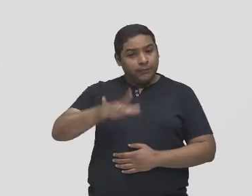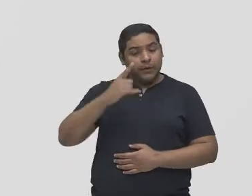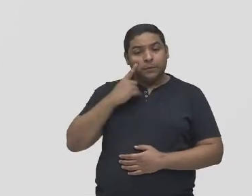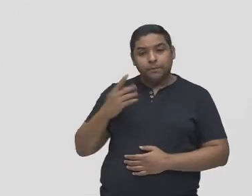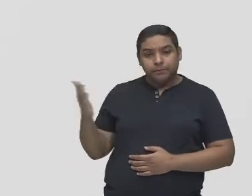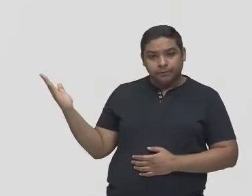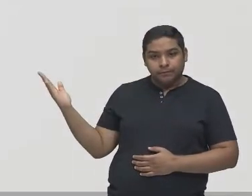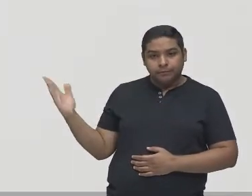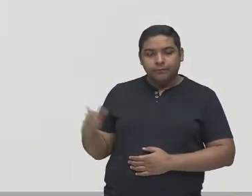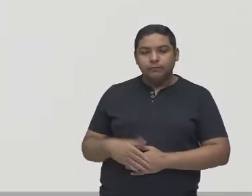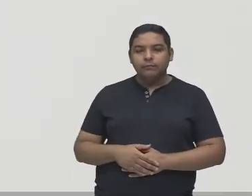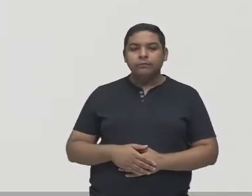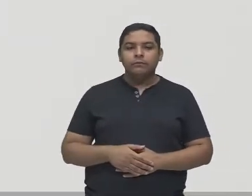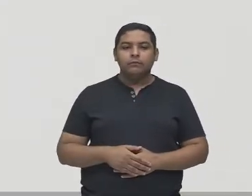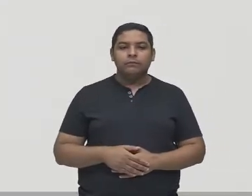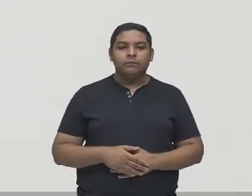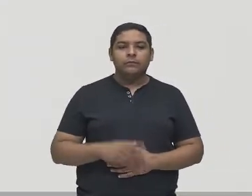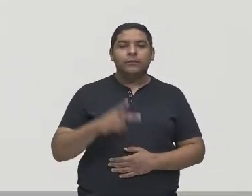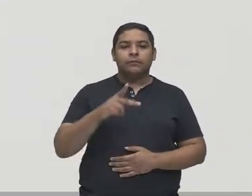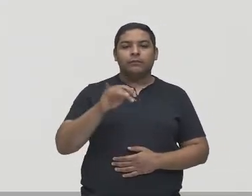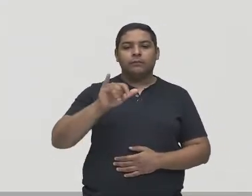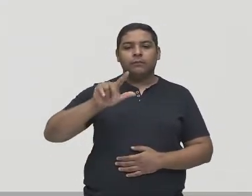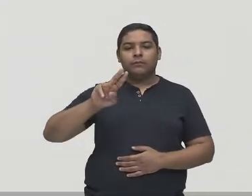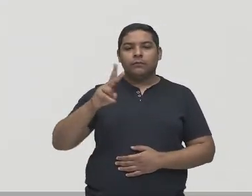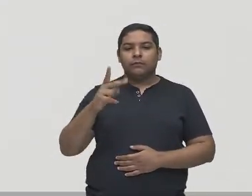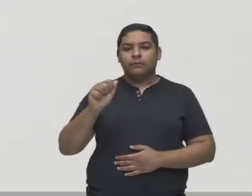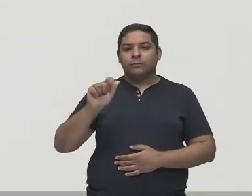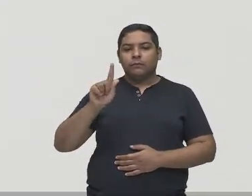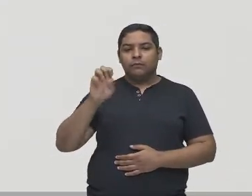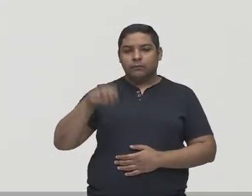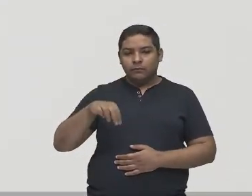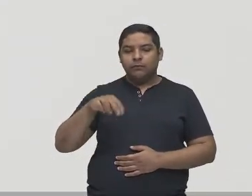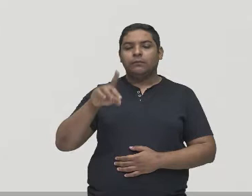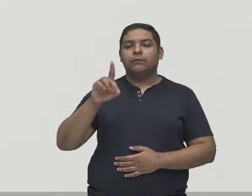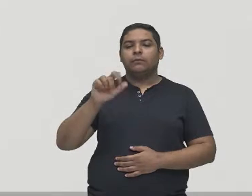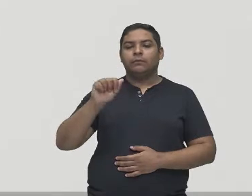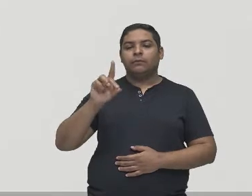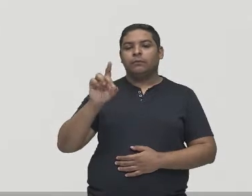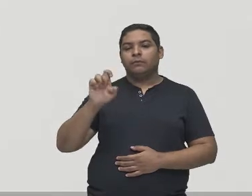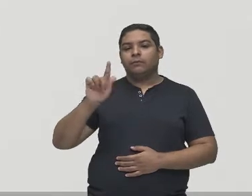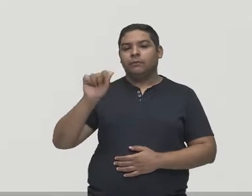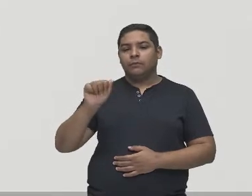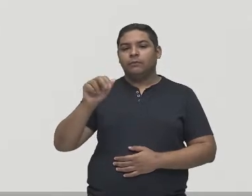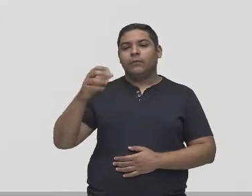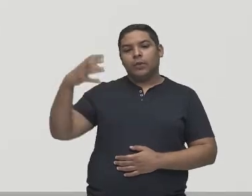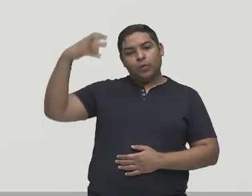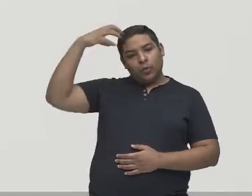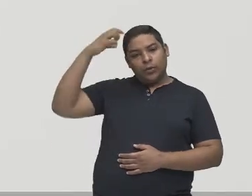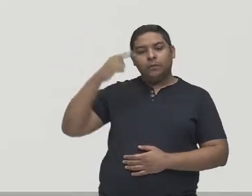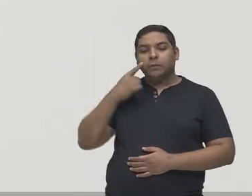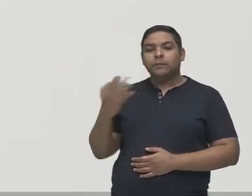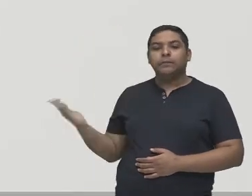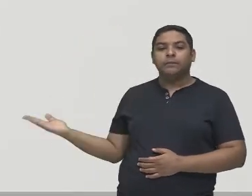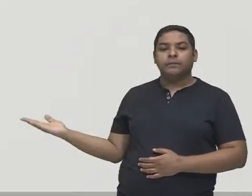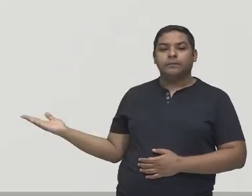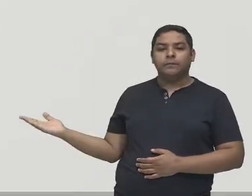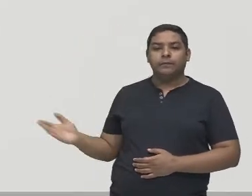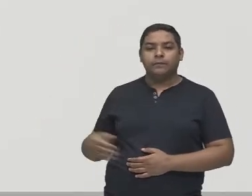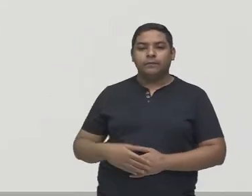que ela se chama, gente, a pilhagem da adega do rei. Então, essa imagem, ela mostra aí, né, uma coisa